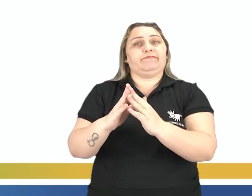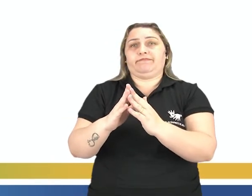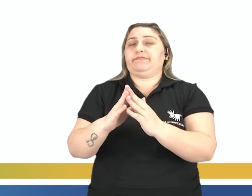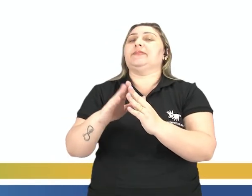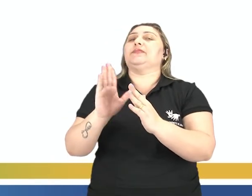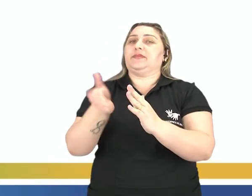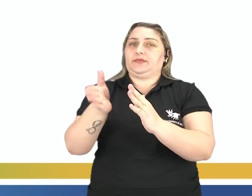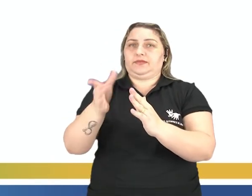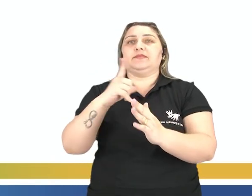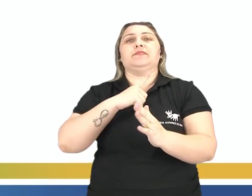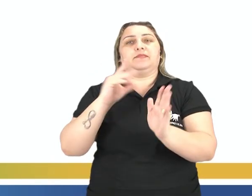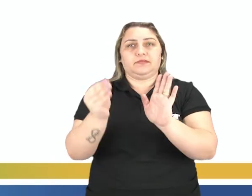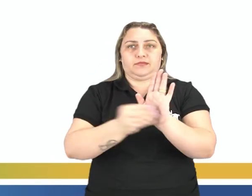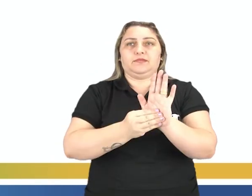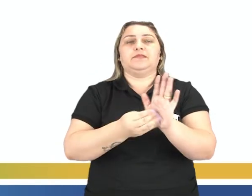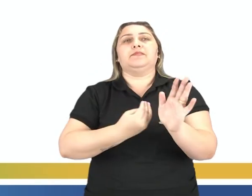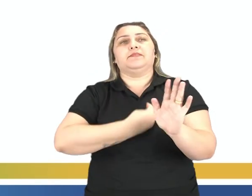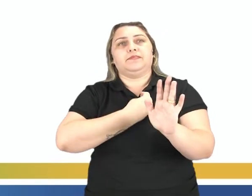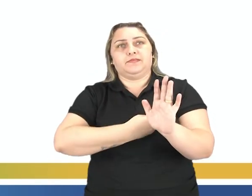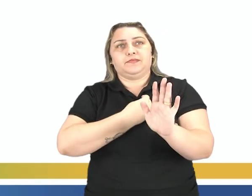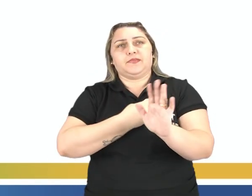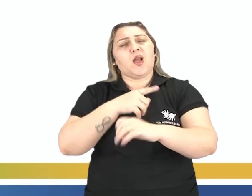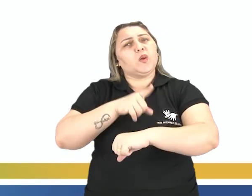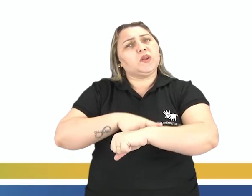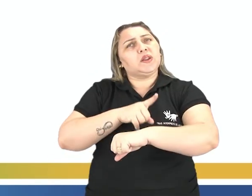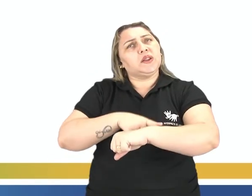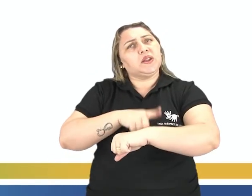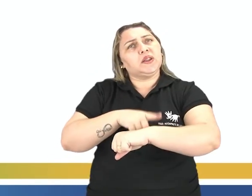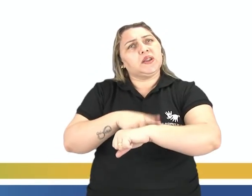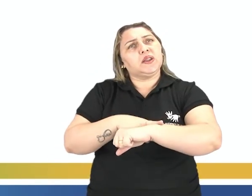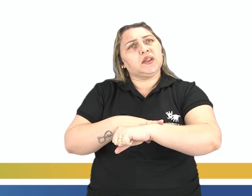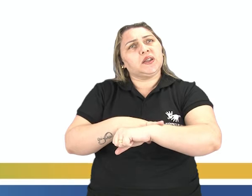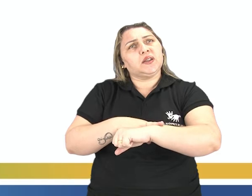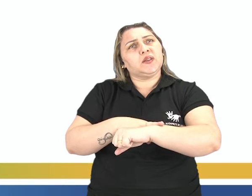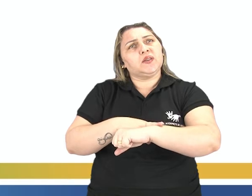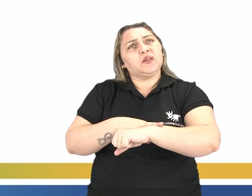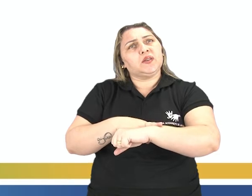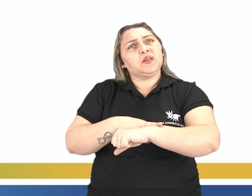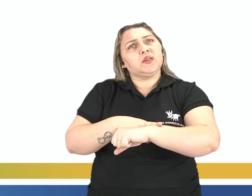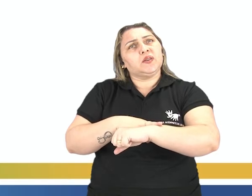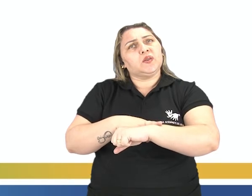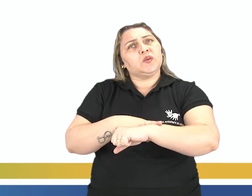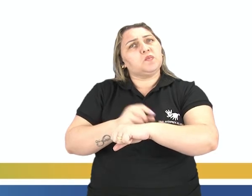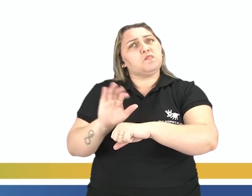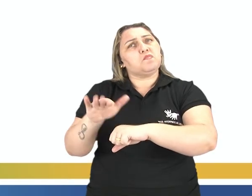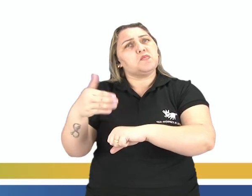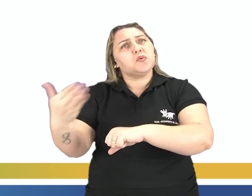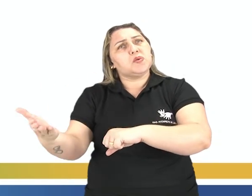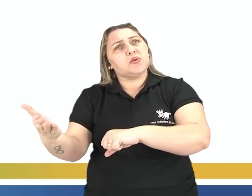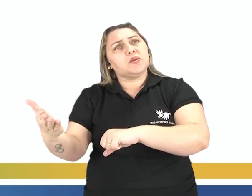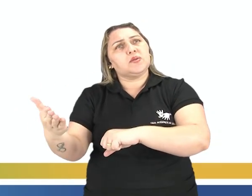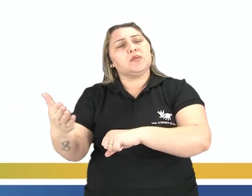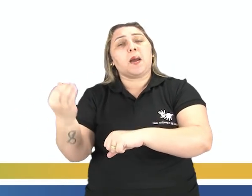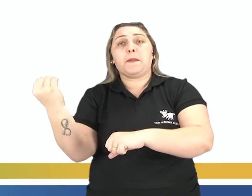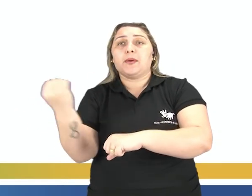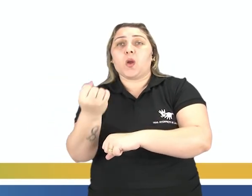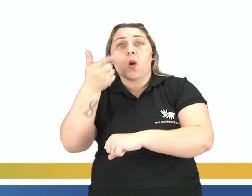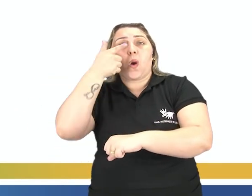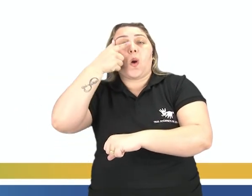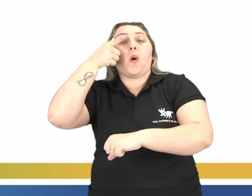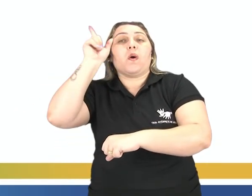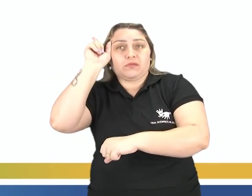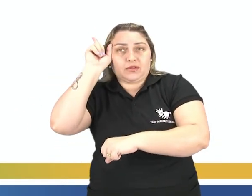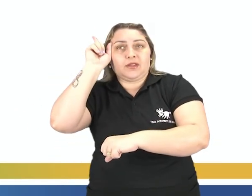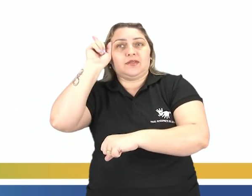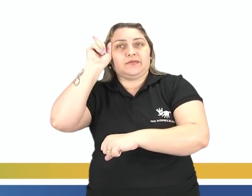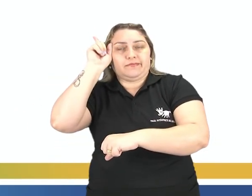Silva, residente na Rua Xavier, então, esse daí está presente. É o tempo, vamos ver, o